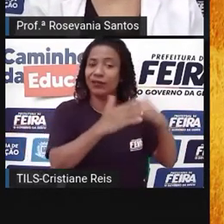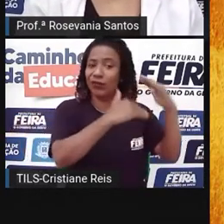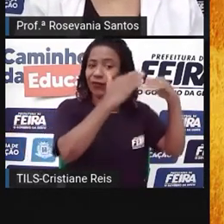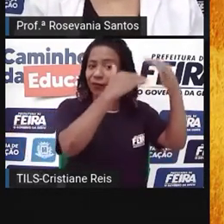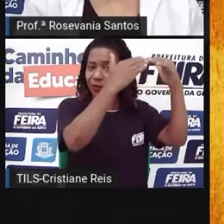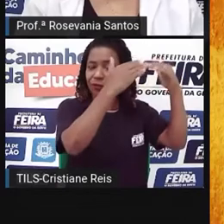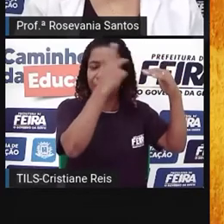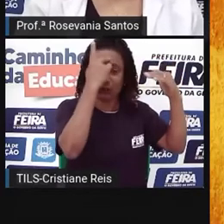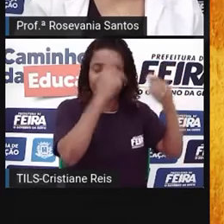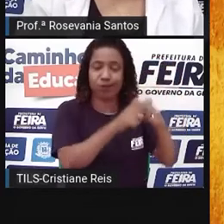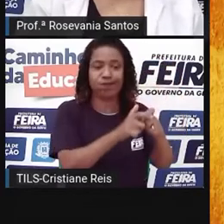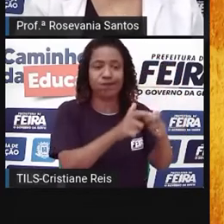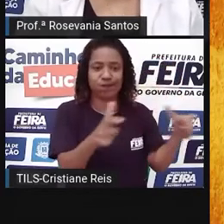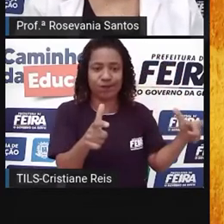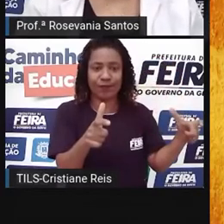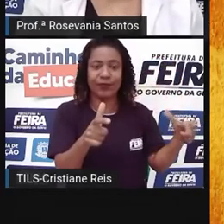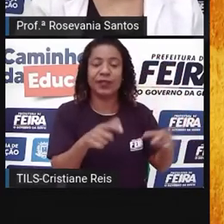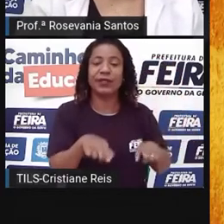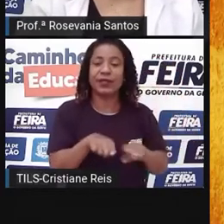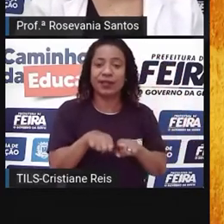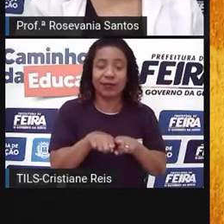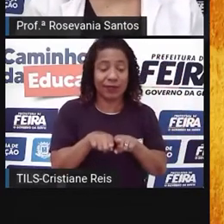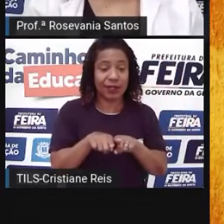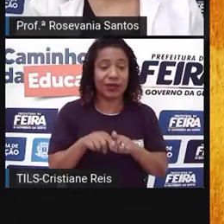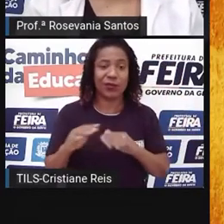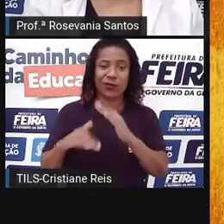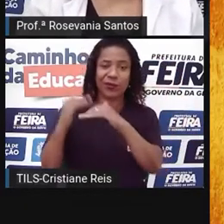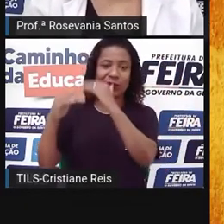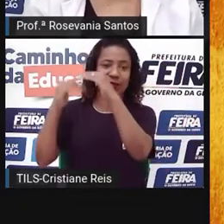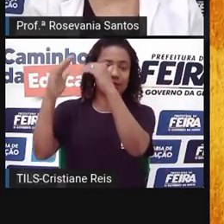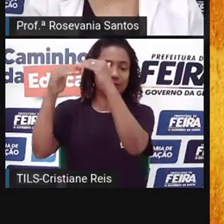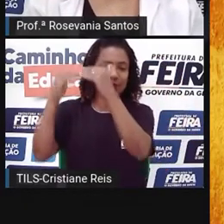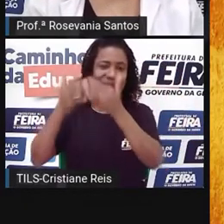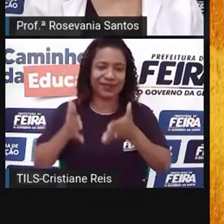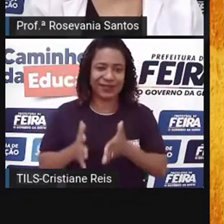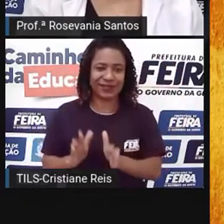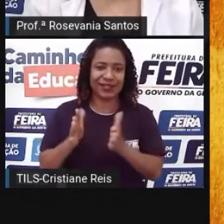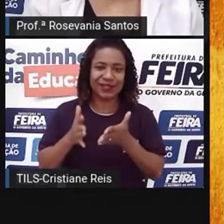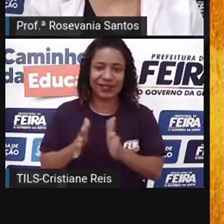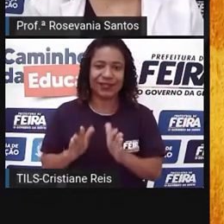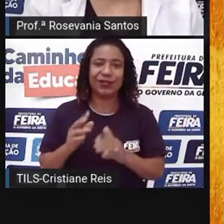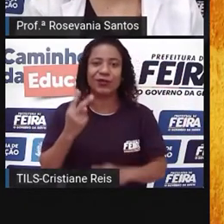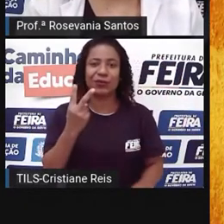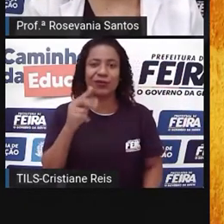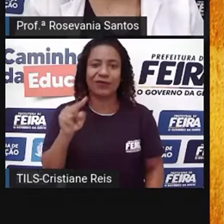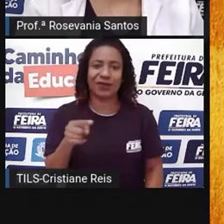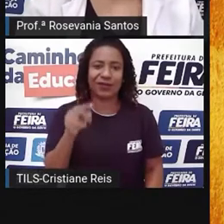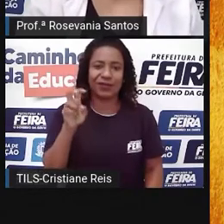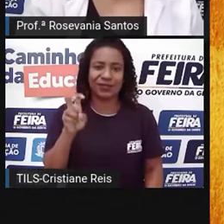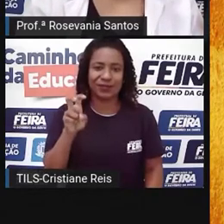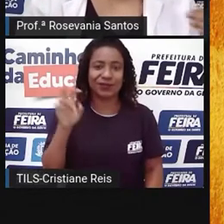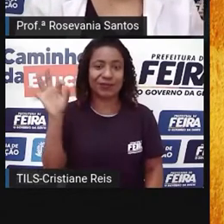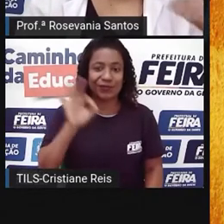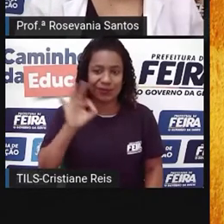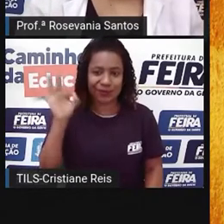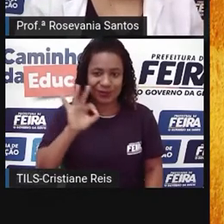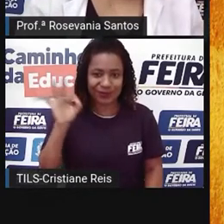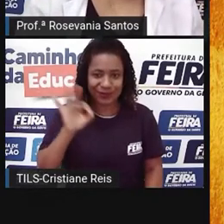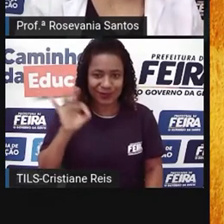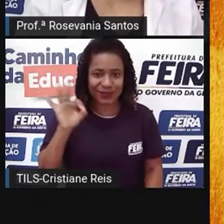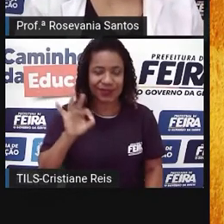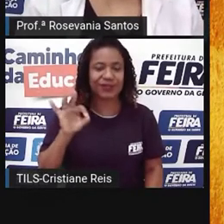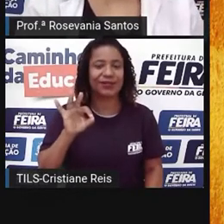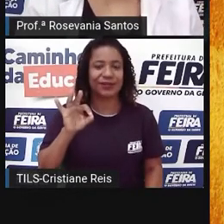né? O crescimento vegetativo é 2,45 ao ano, né? Considerado o maior do mundo, porque hoje a gente está